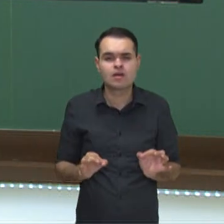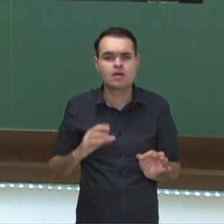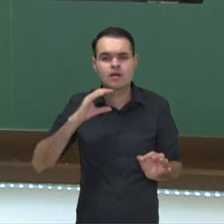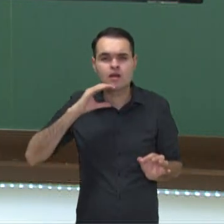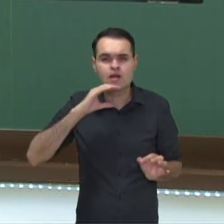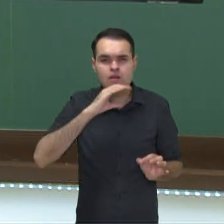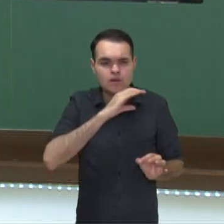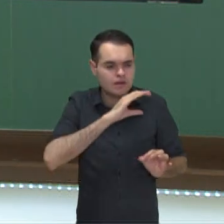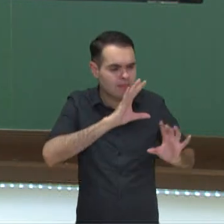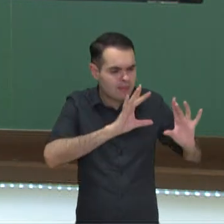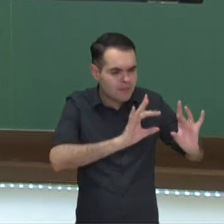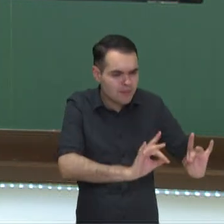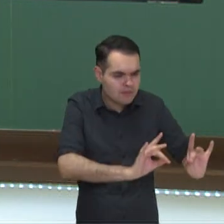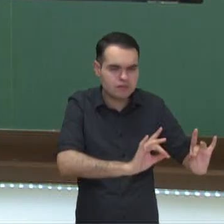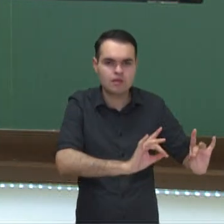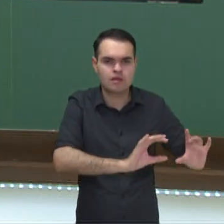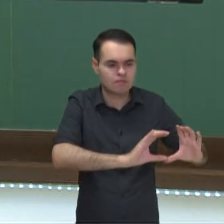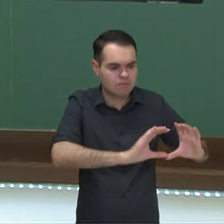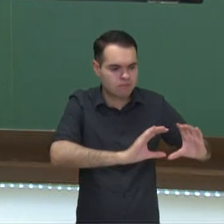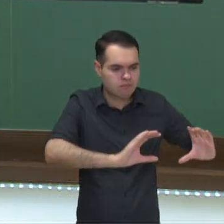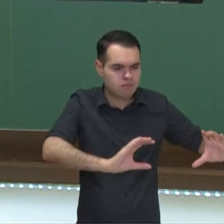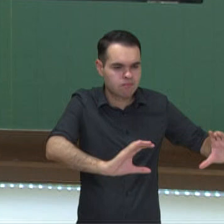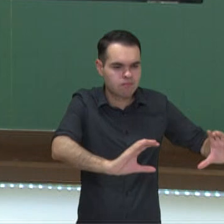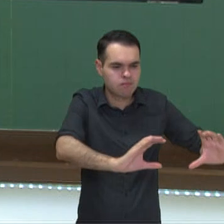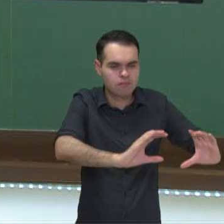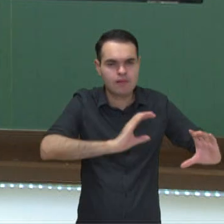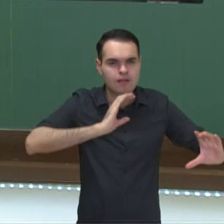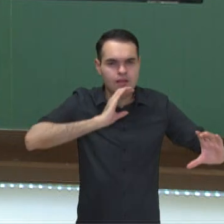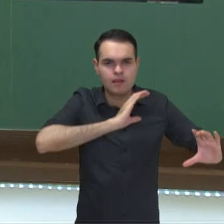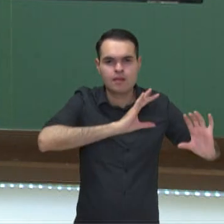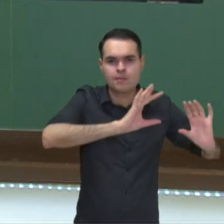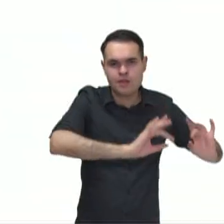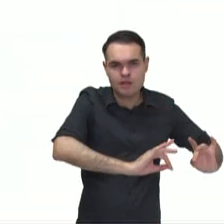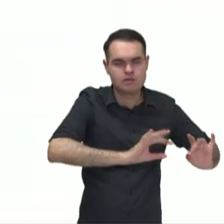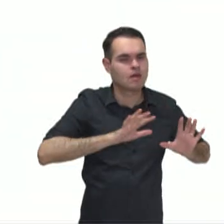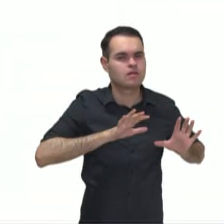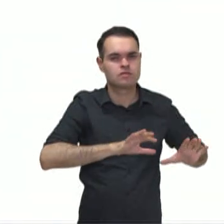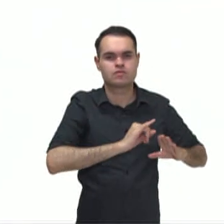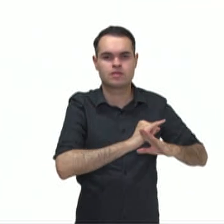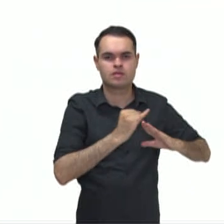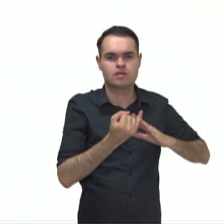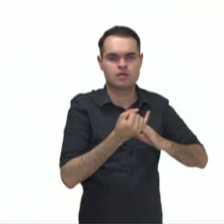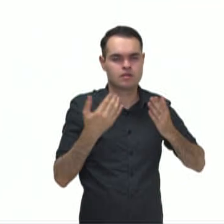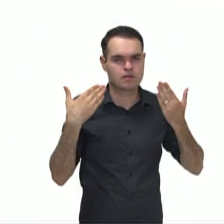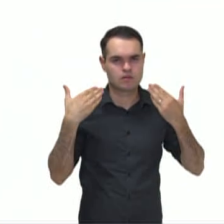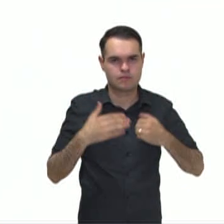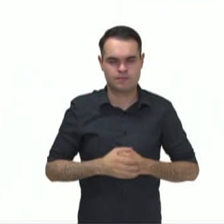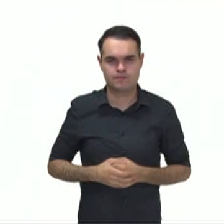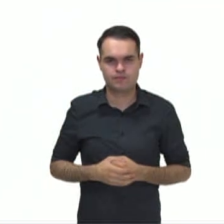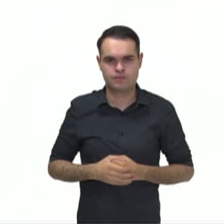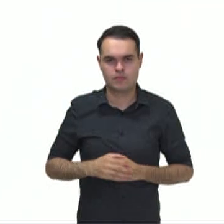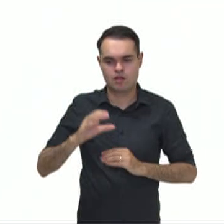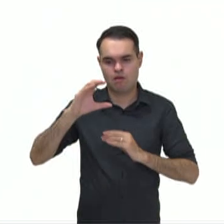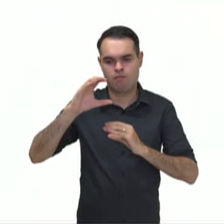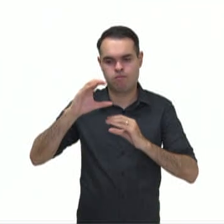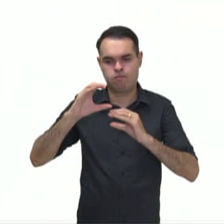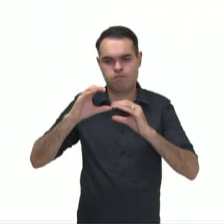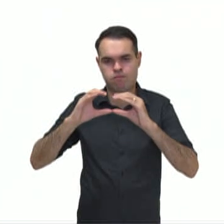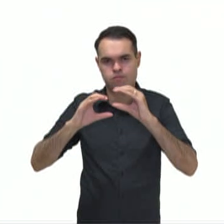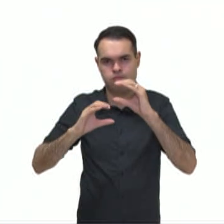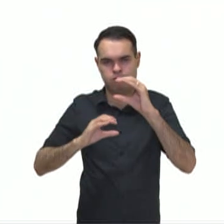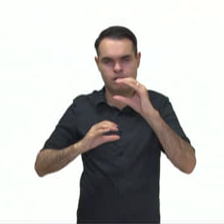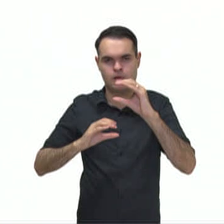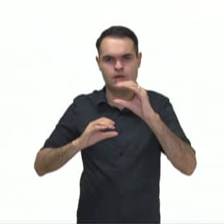calor. É uma linguagem mais fácil. Ainda, outro exemplo, Convecção é a forma de transmissão do calor